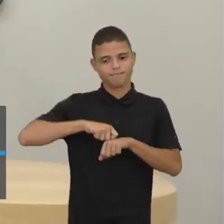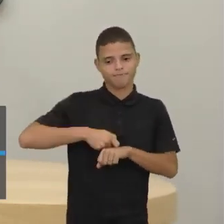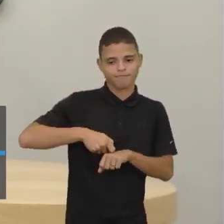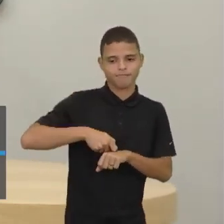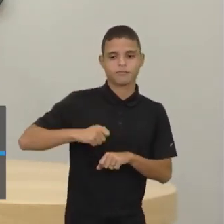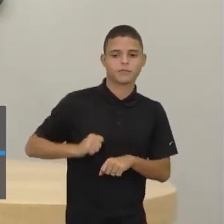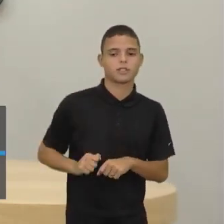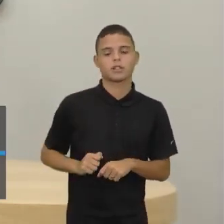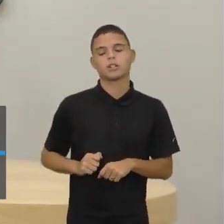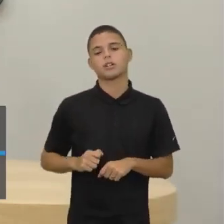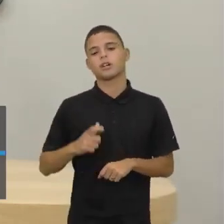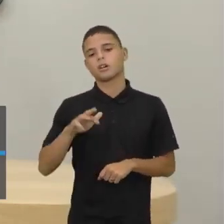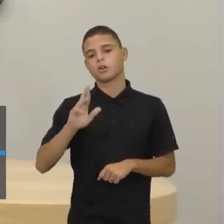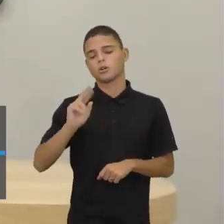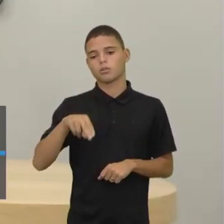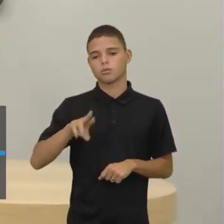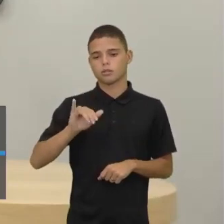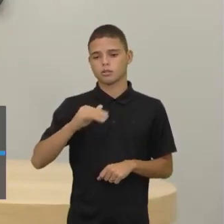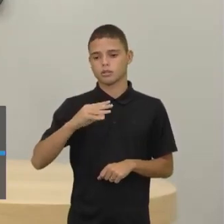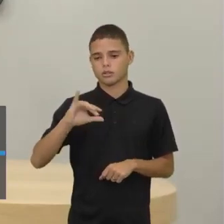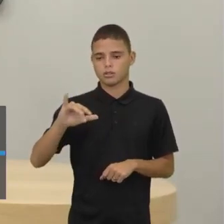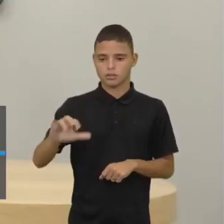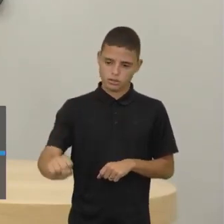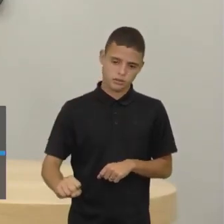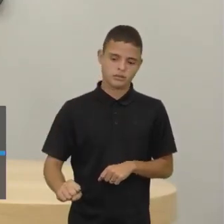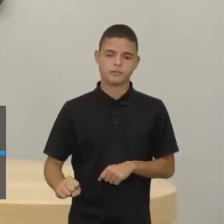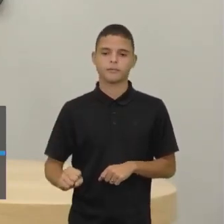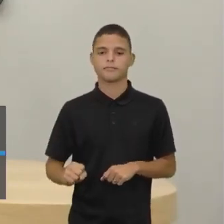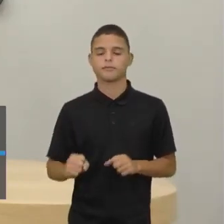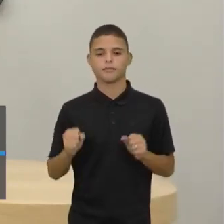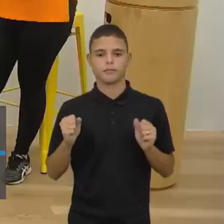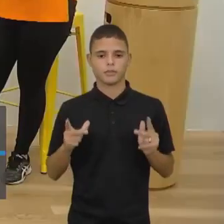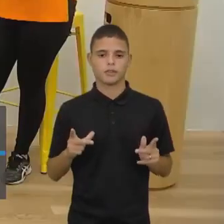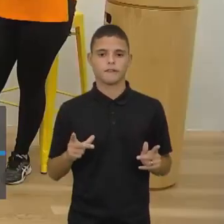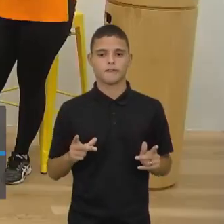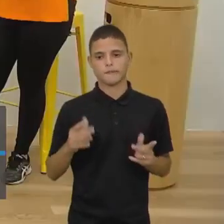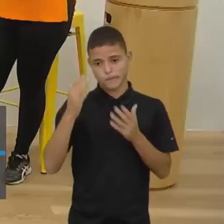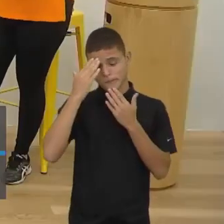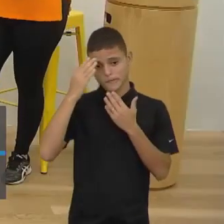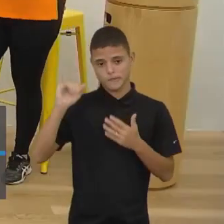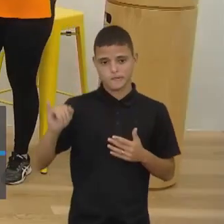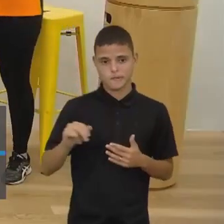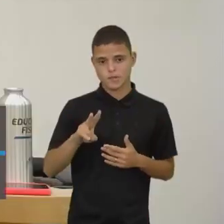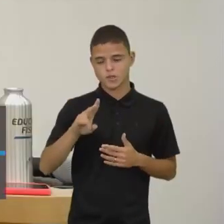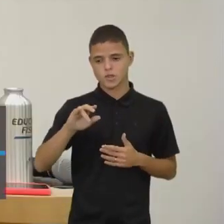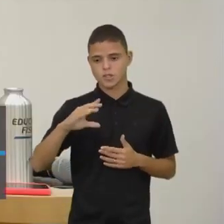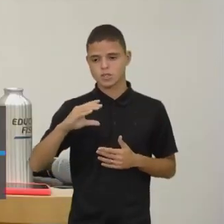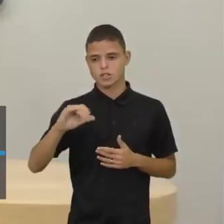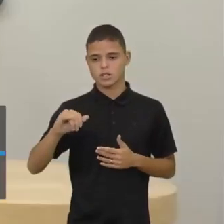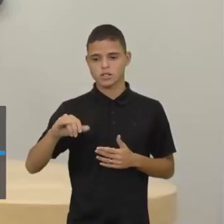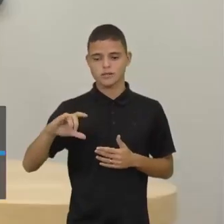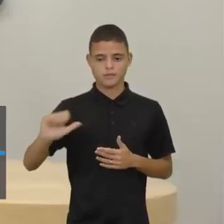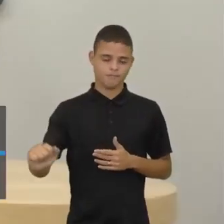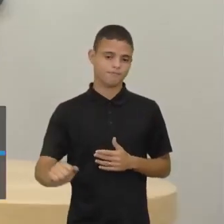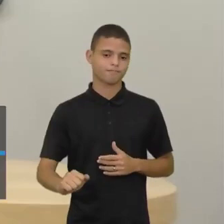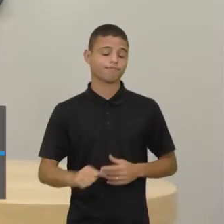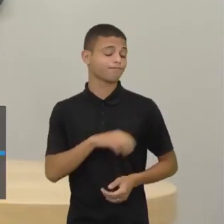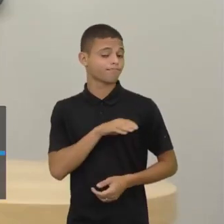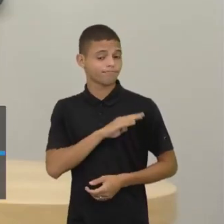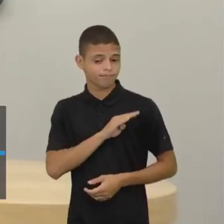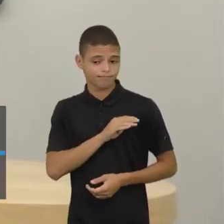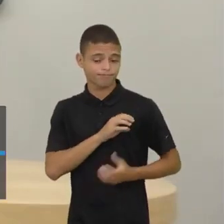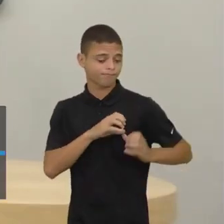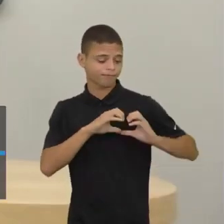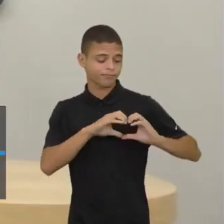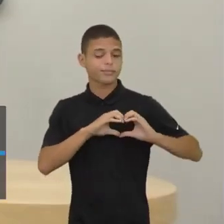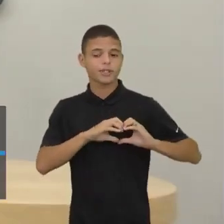como um dos países que mais produzem, né, combustível fóssil. Certo? Obrigado, Ju. Coração pra quem? Coração pro Marcelo.